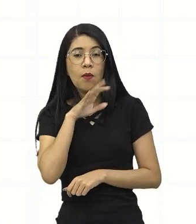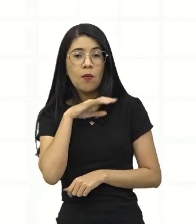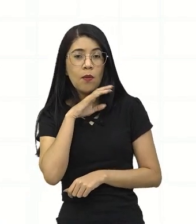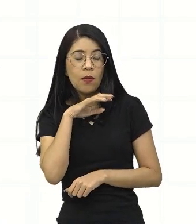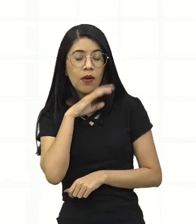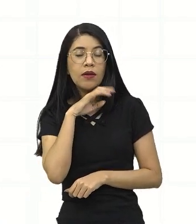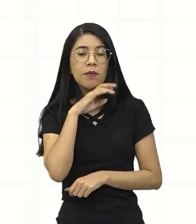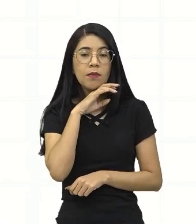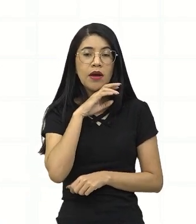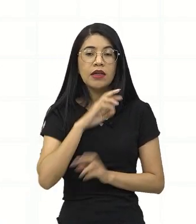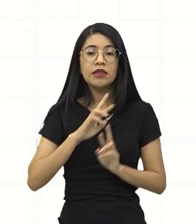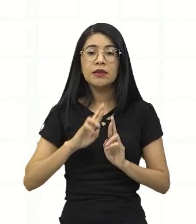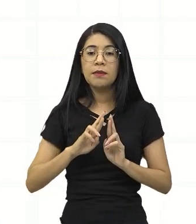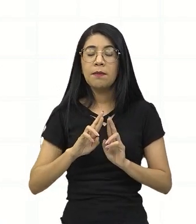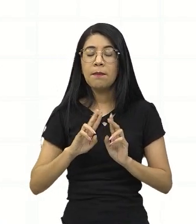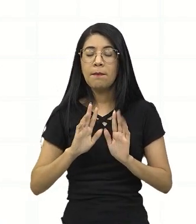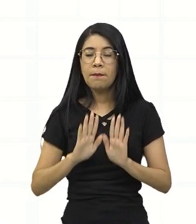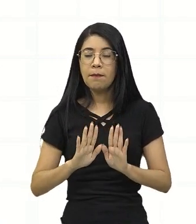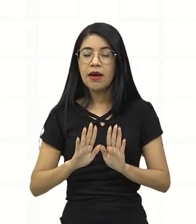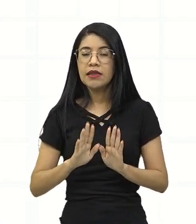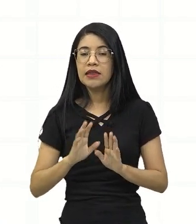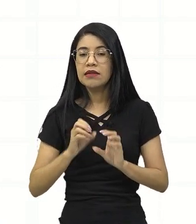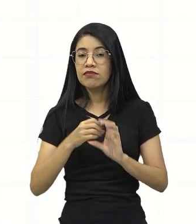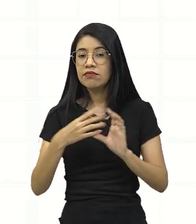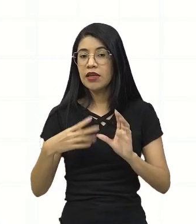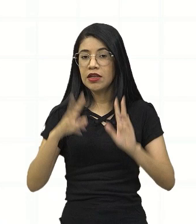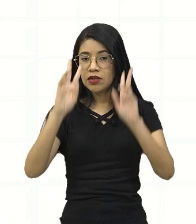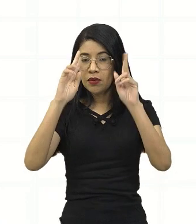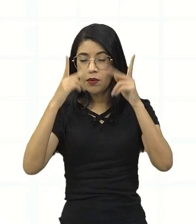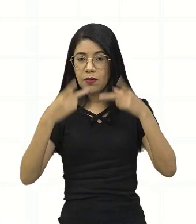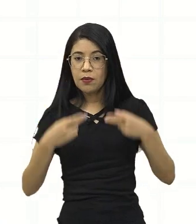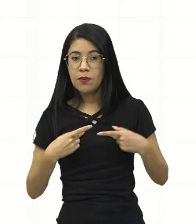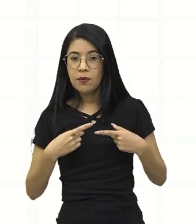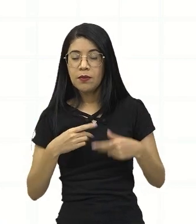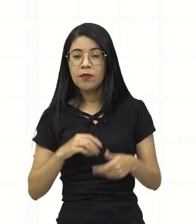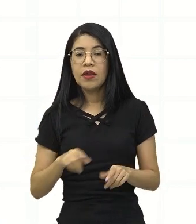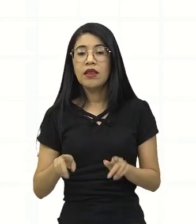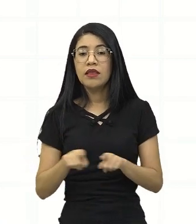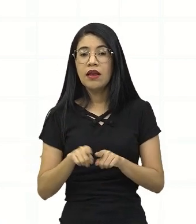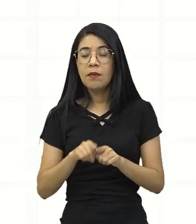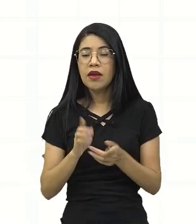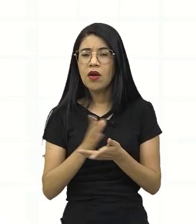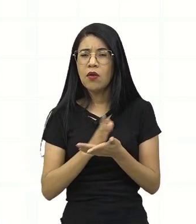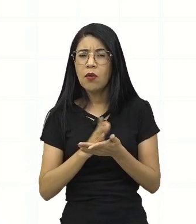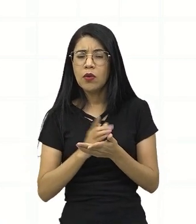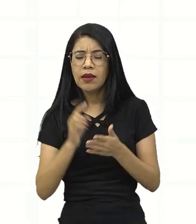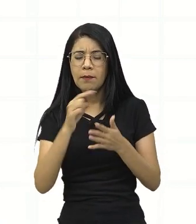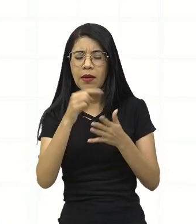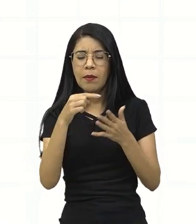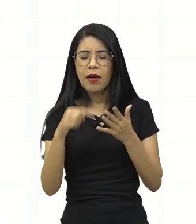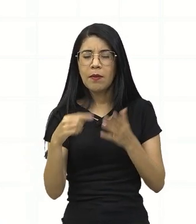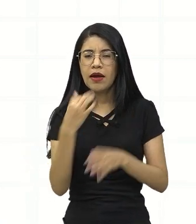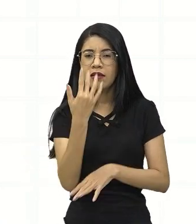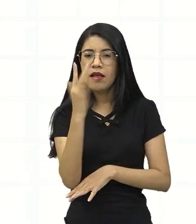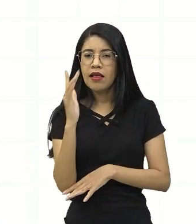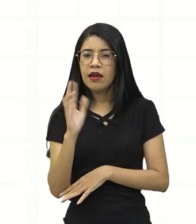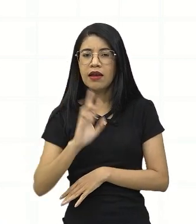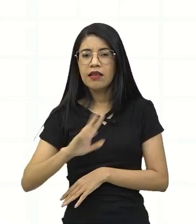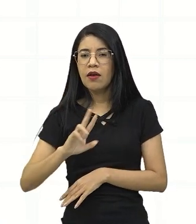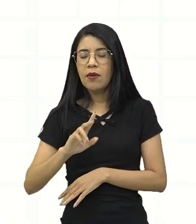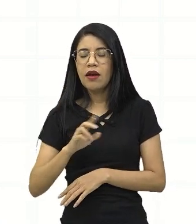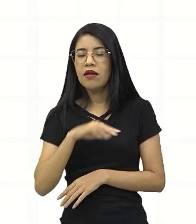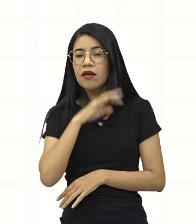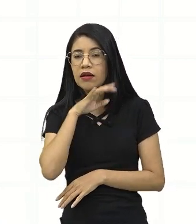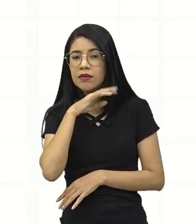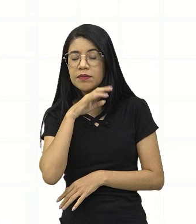seres humanos. São animais. E algumas fábulas também apresentam elementos da natureza, outros elementos que não animais, tá?